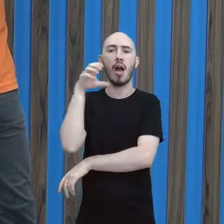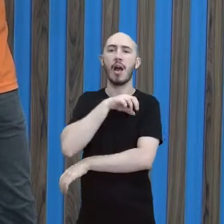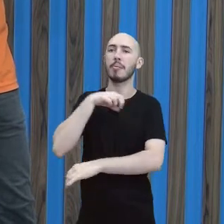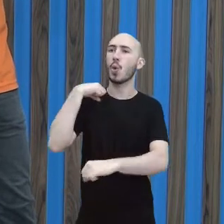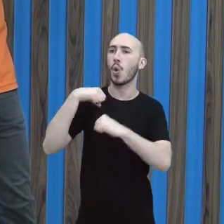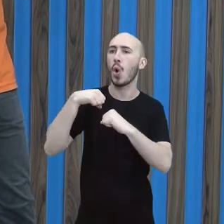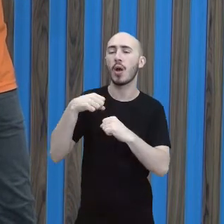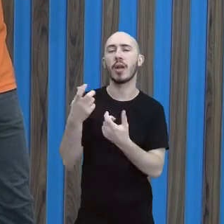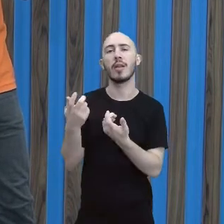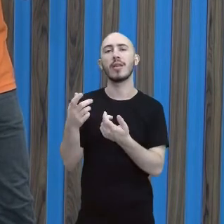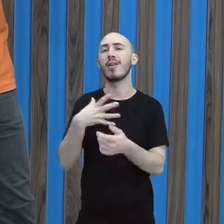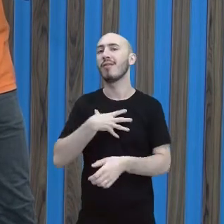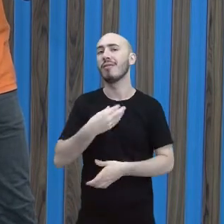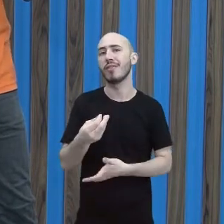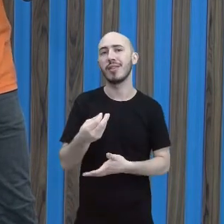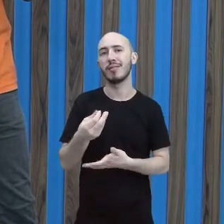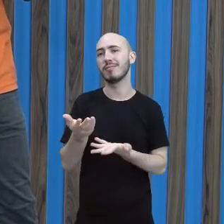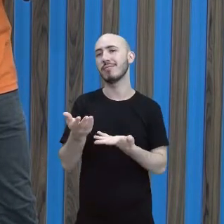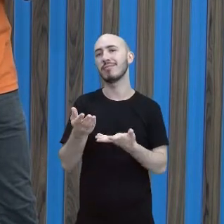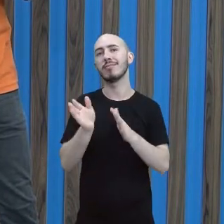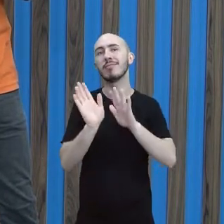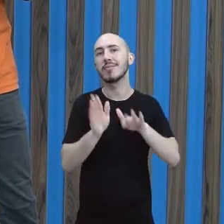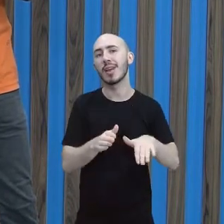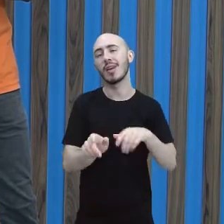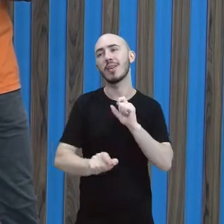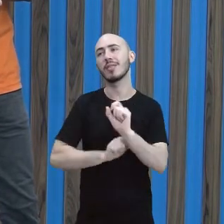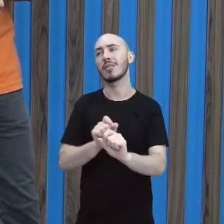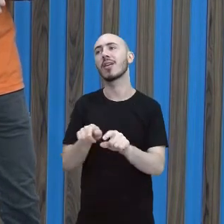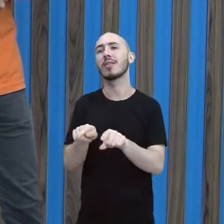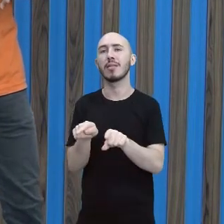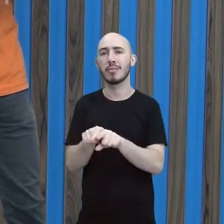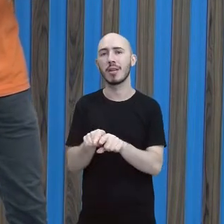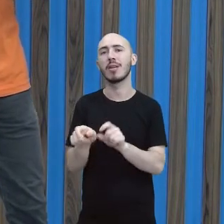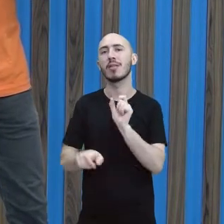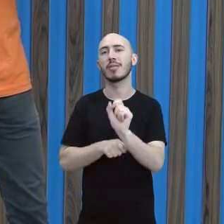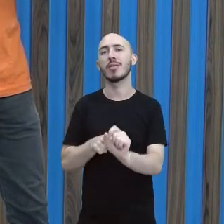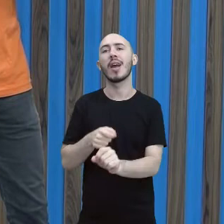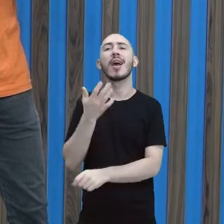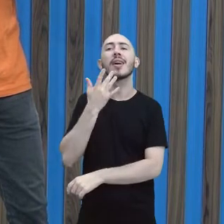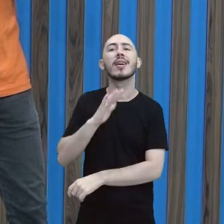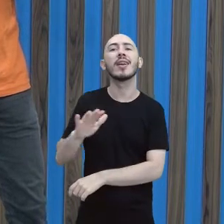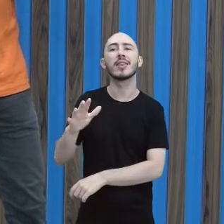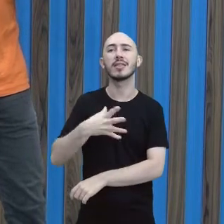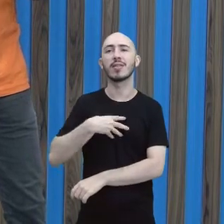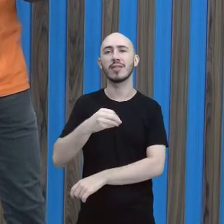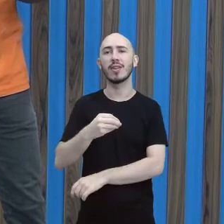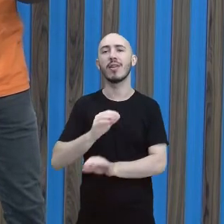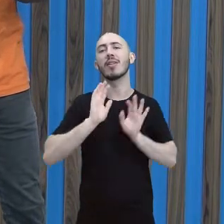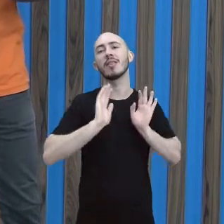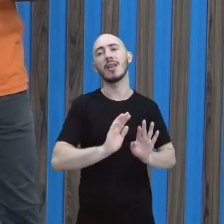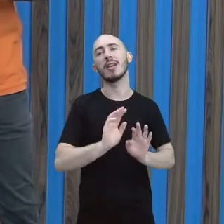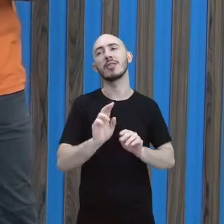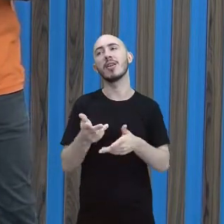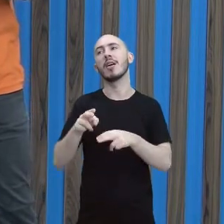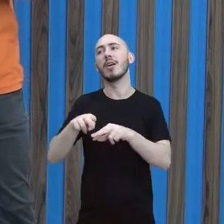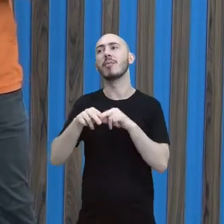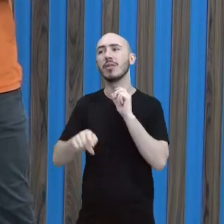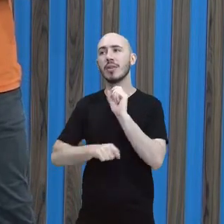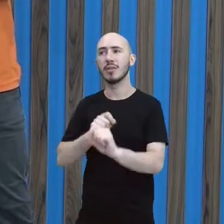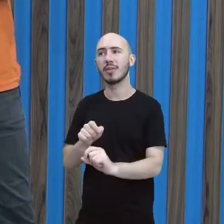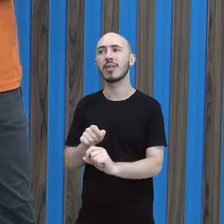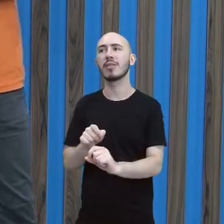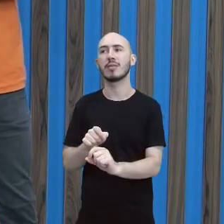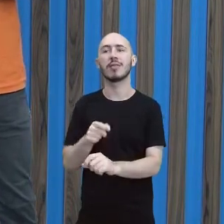filho, e às vezes propositalmente, eles deixam um filho de menor, porque os países, quando recebem a criança, a tendência é